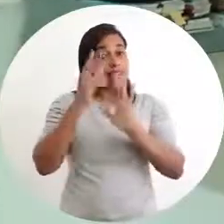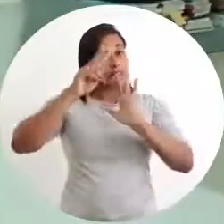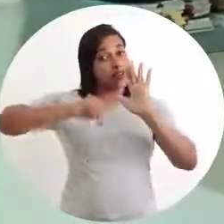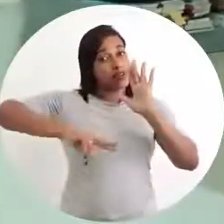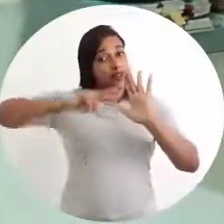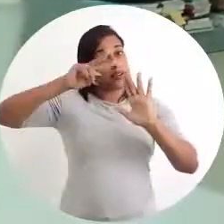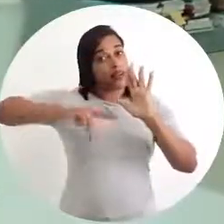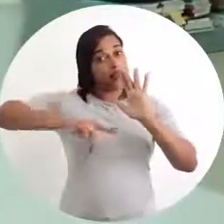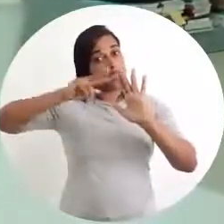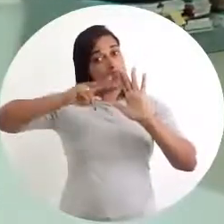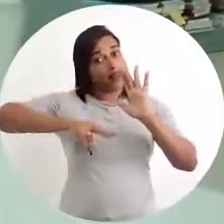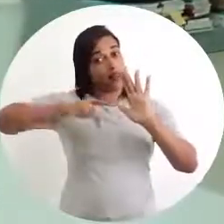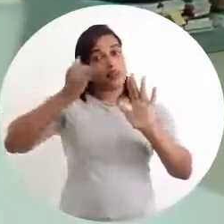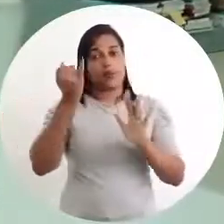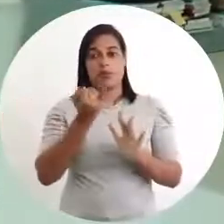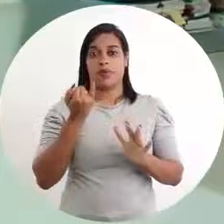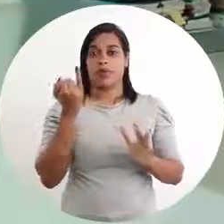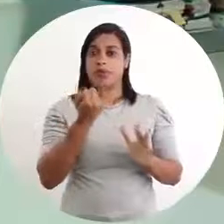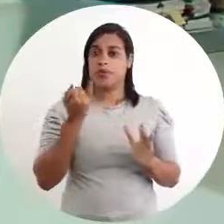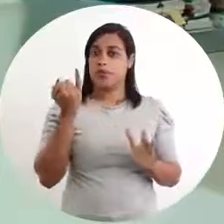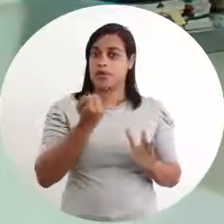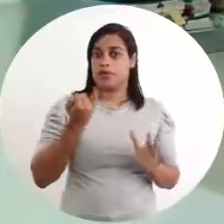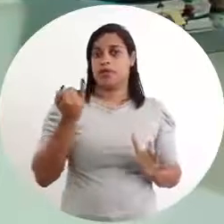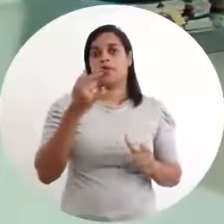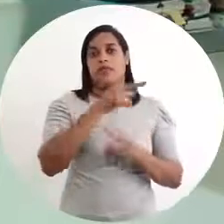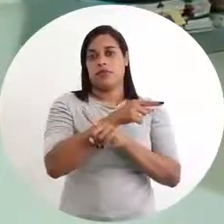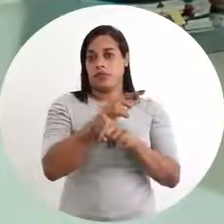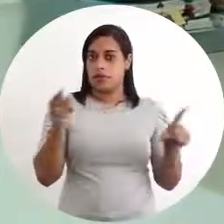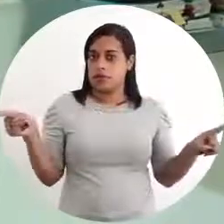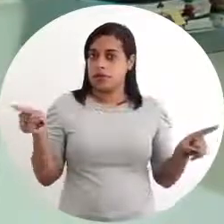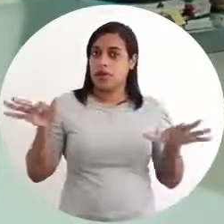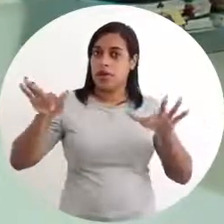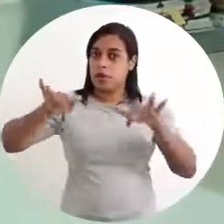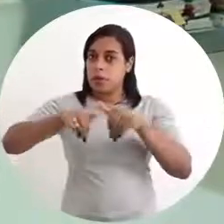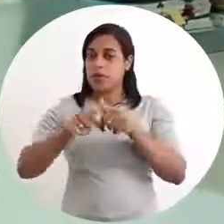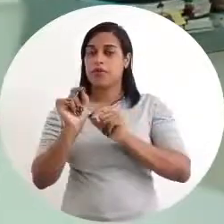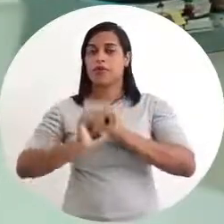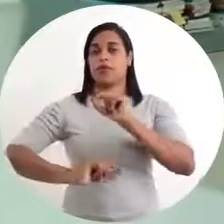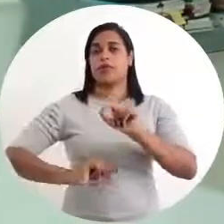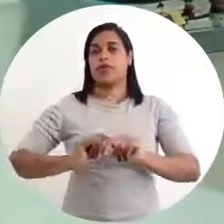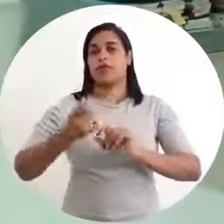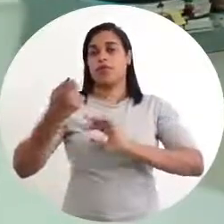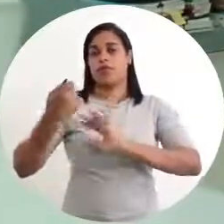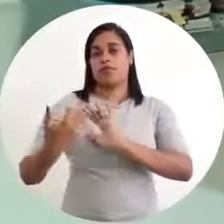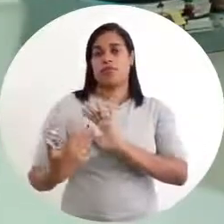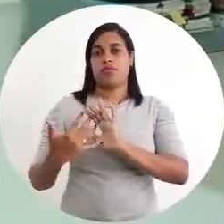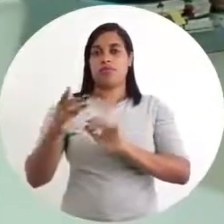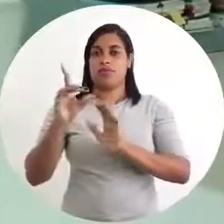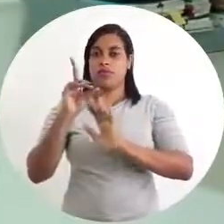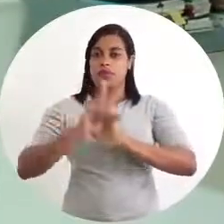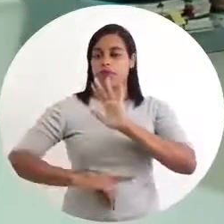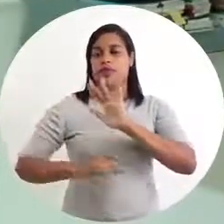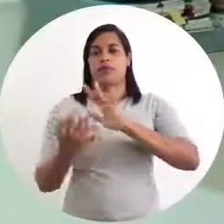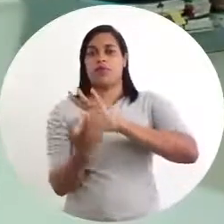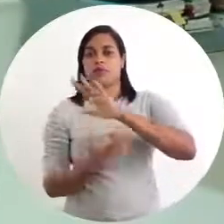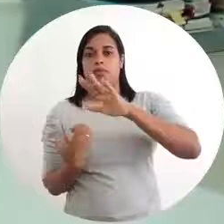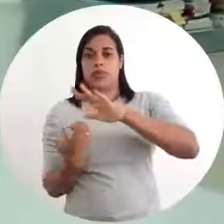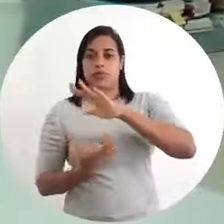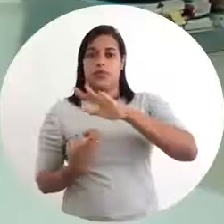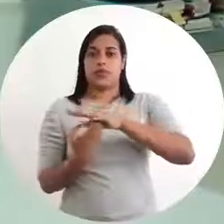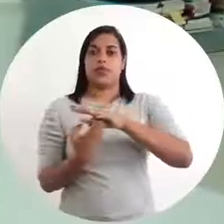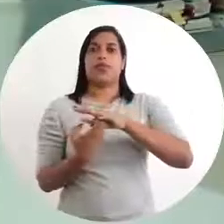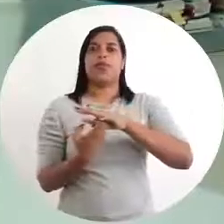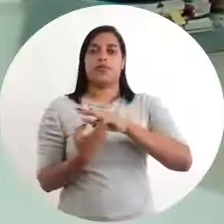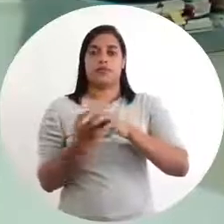a ler, certo? O artigo 5º ele é de extrema relevância. E, por fim, a gente fala aí de direito empresarial, né?